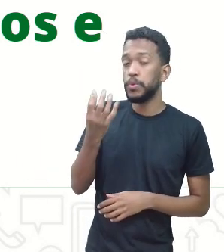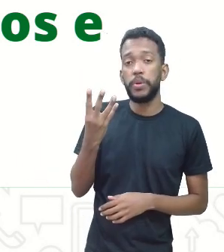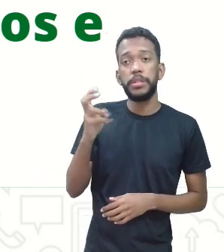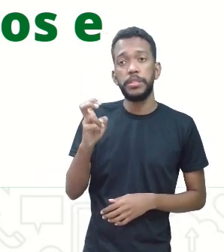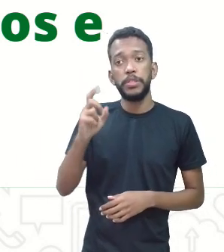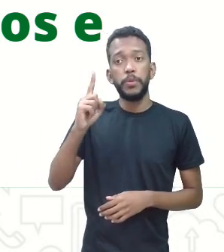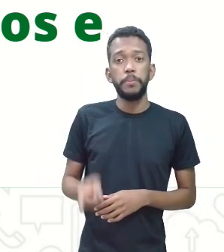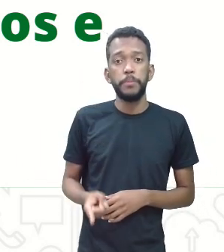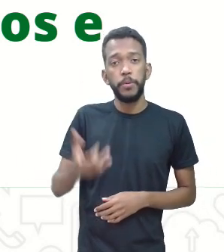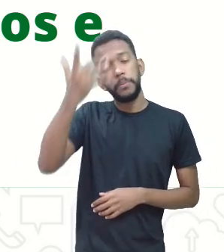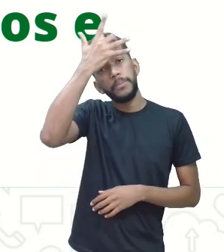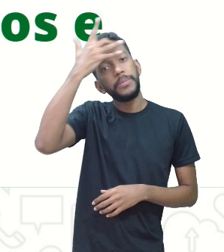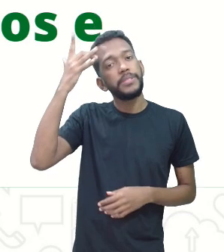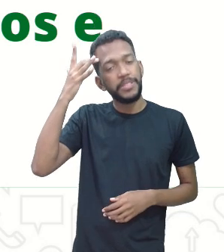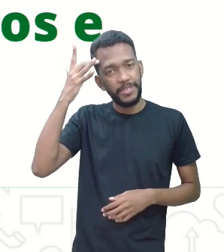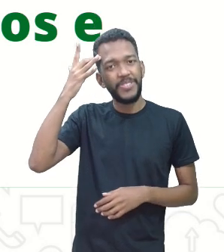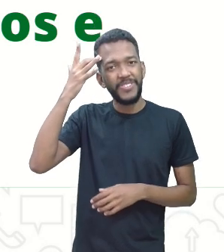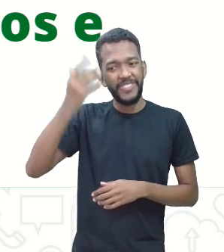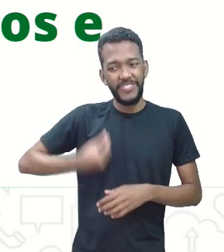1.645.000 habitantes, né?